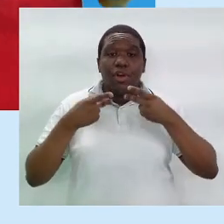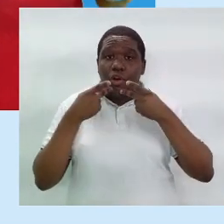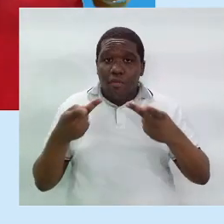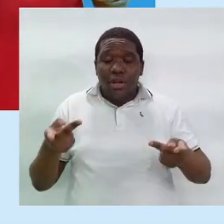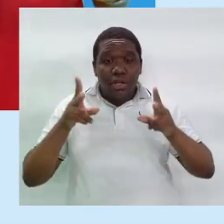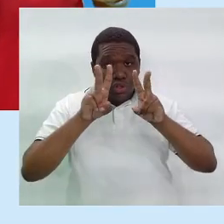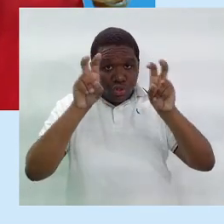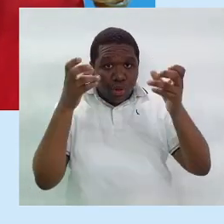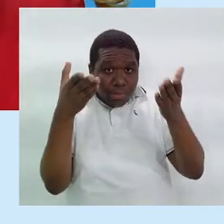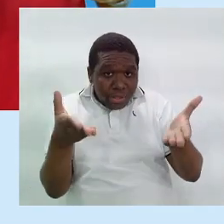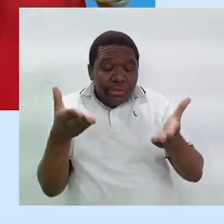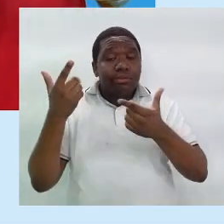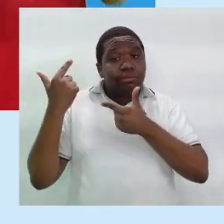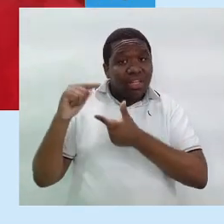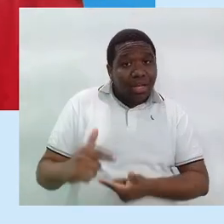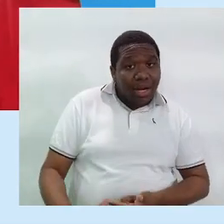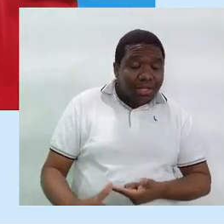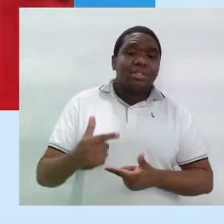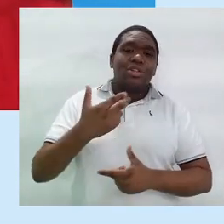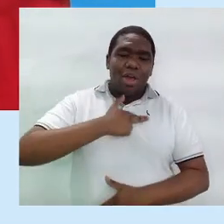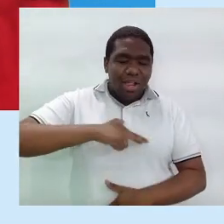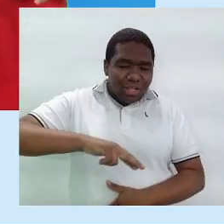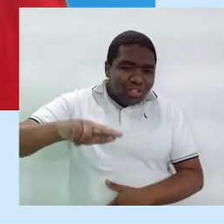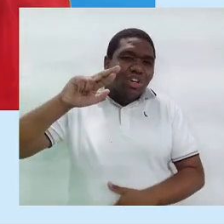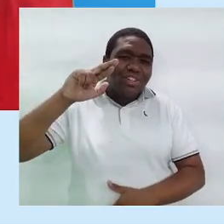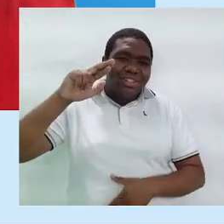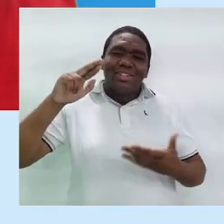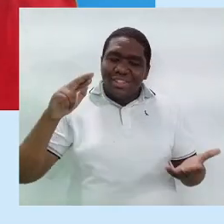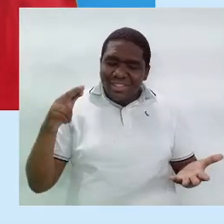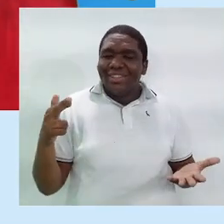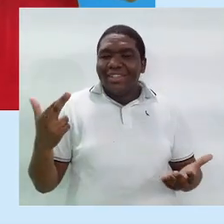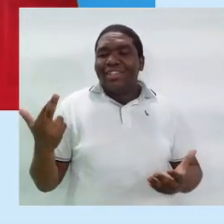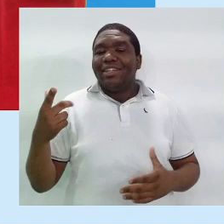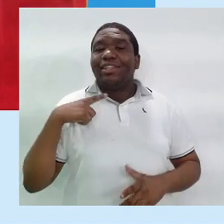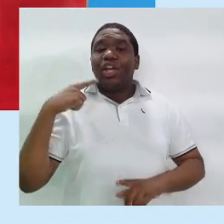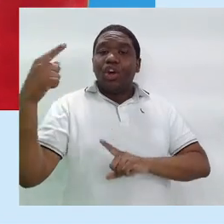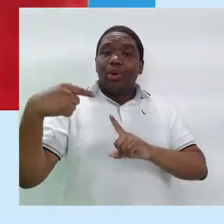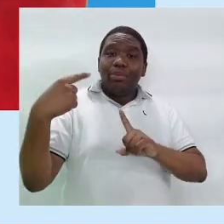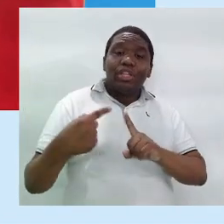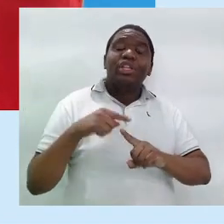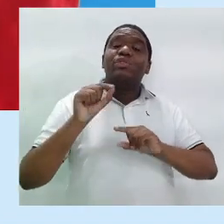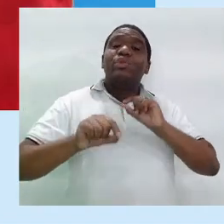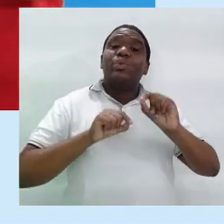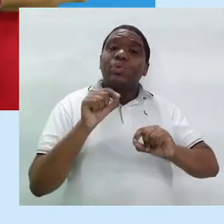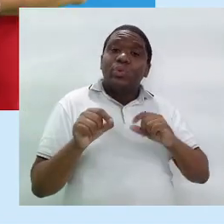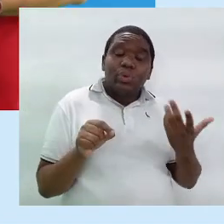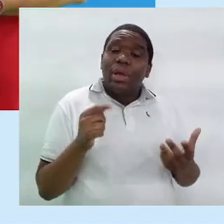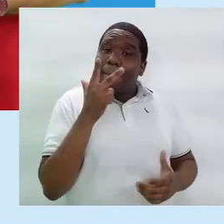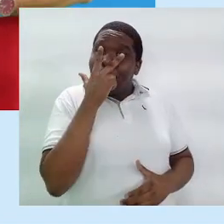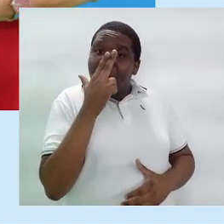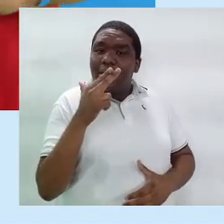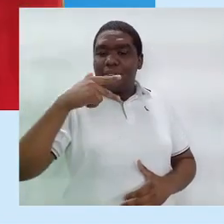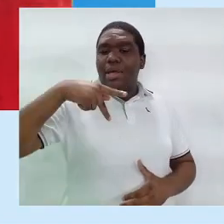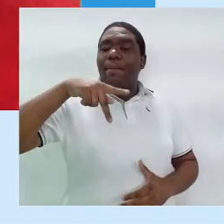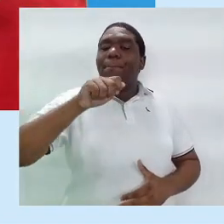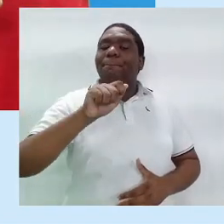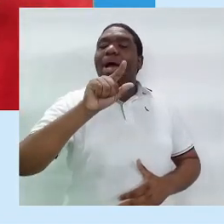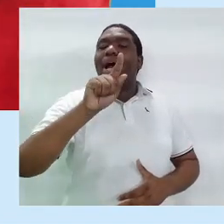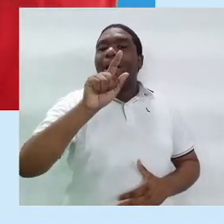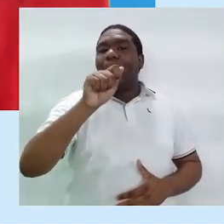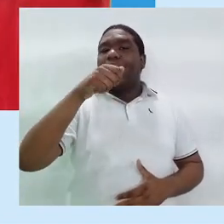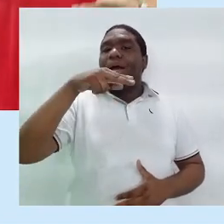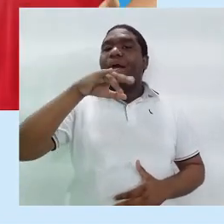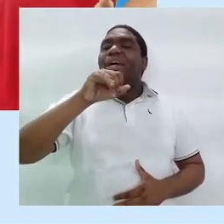sobre essa tradição religiosa. Só para observar, busca manter a similaridade com o paganismo, há quem chame